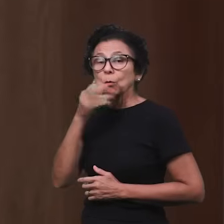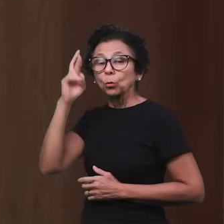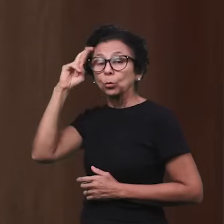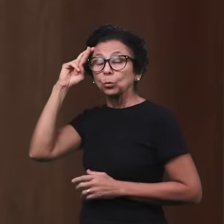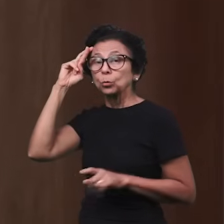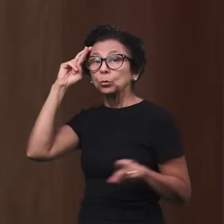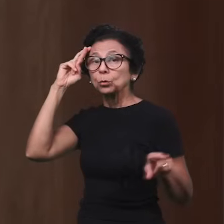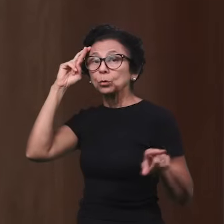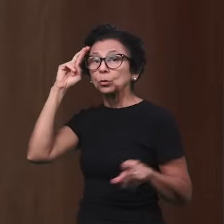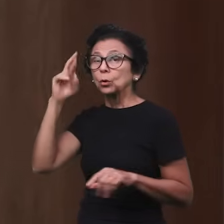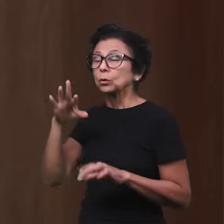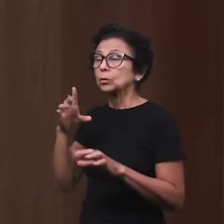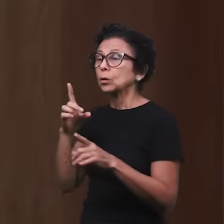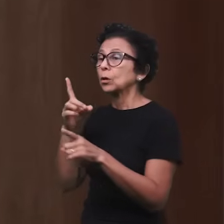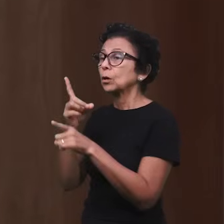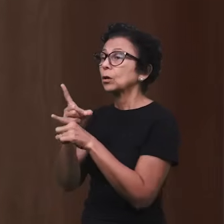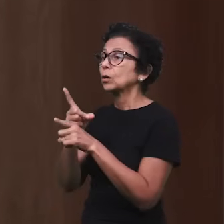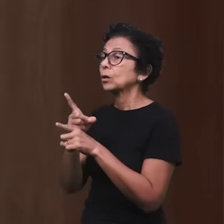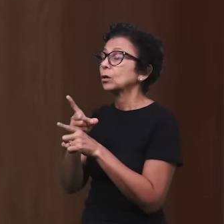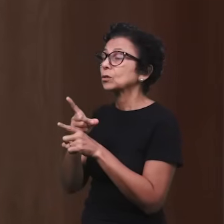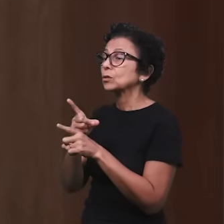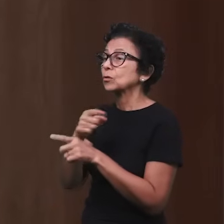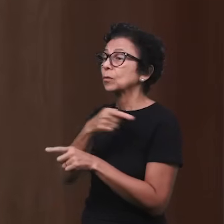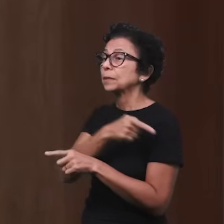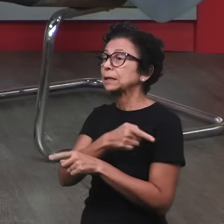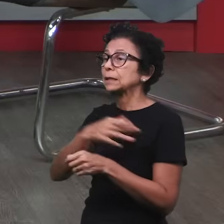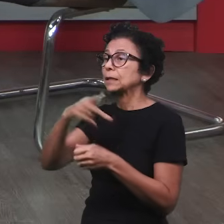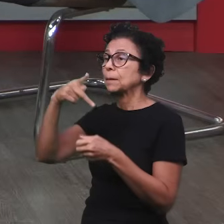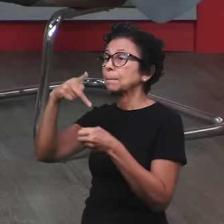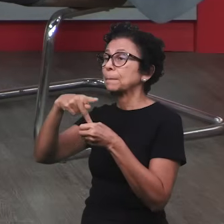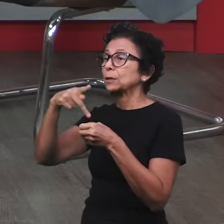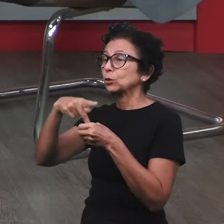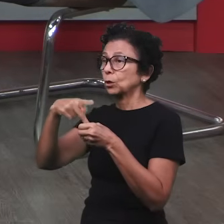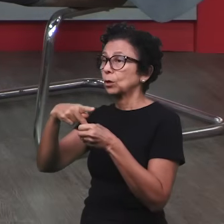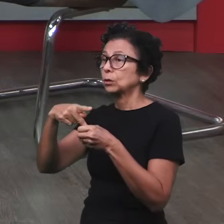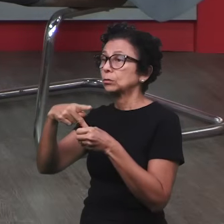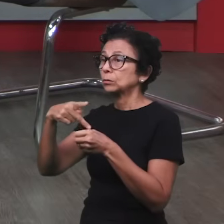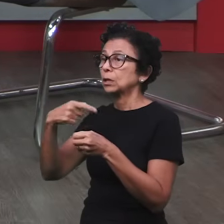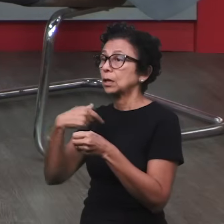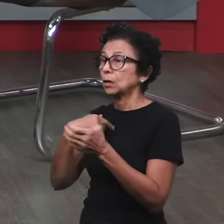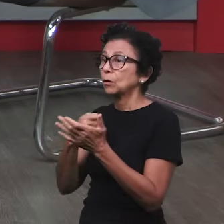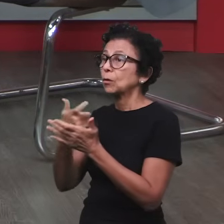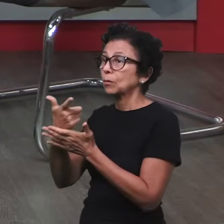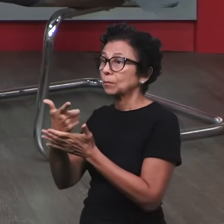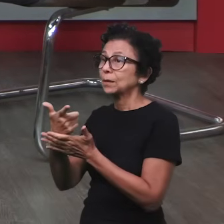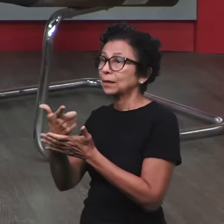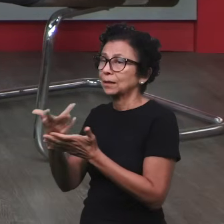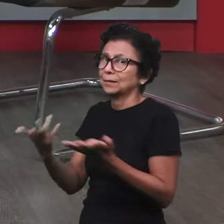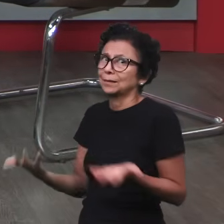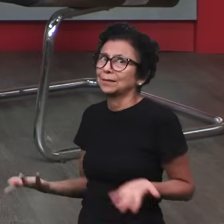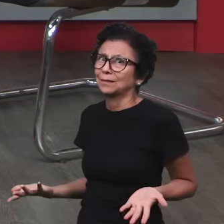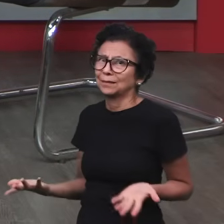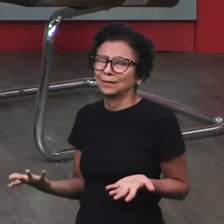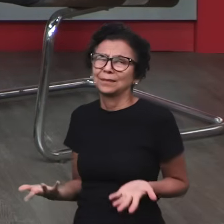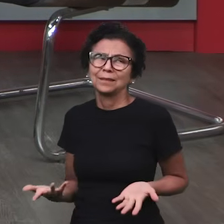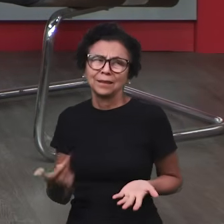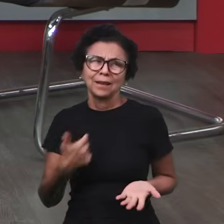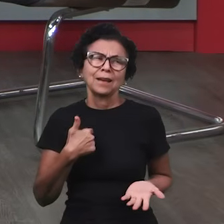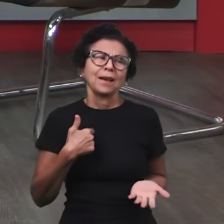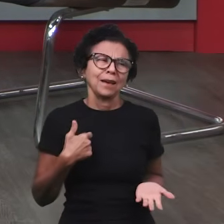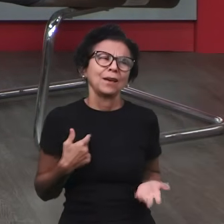fala assim, eu descobri que tem petróleo no seu terreno. Quero comprar. O camarada, você tá doido, rapaz, agora vou